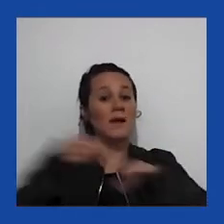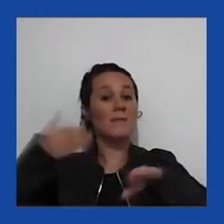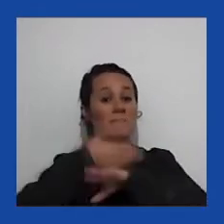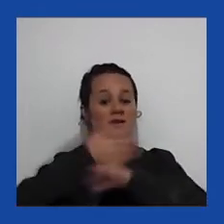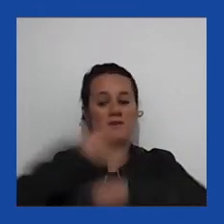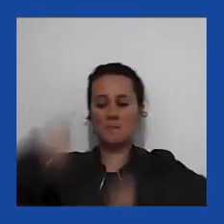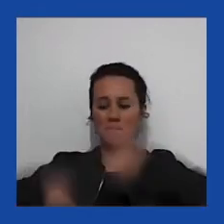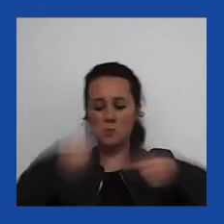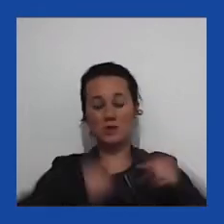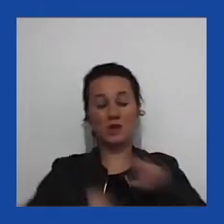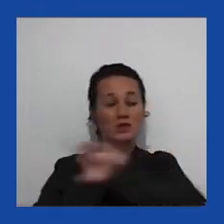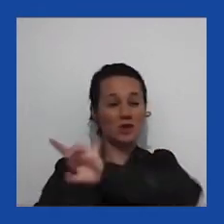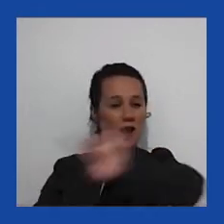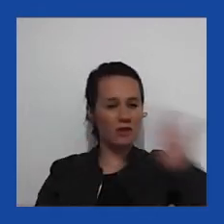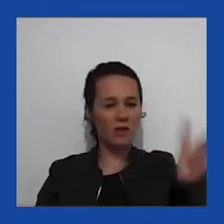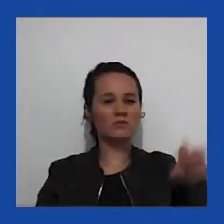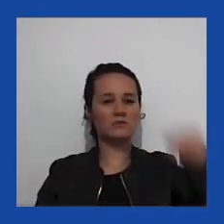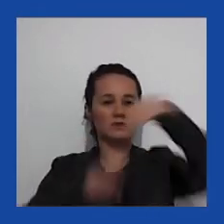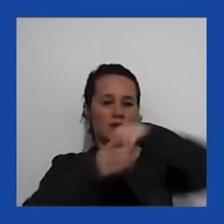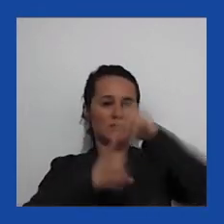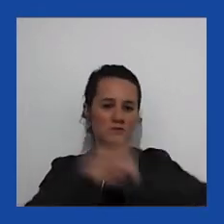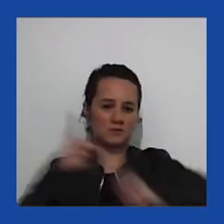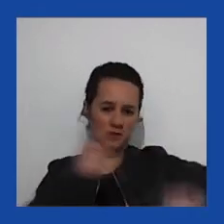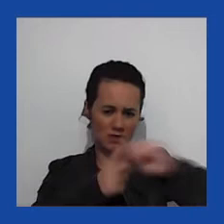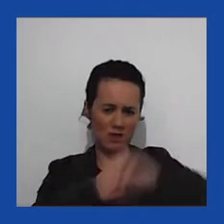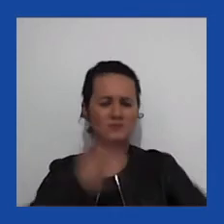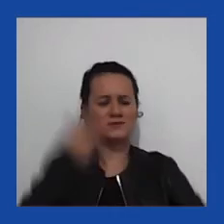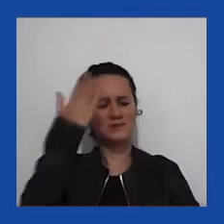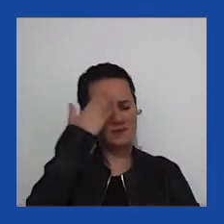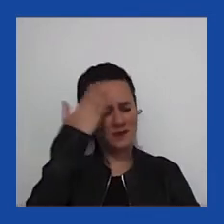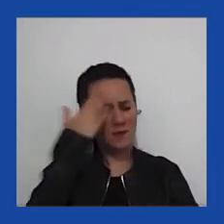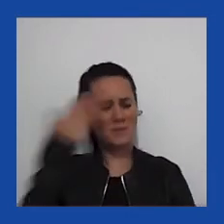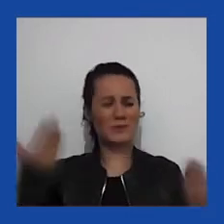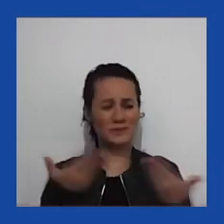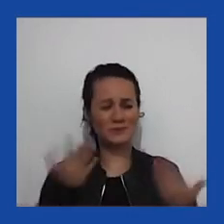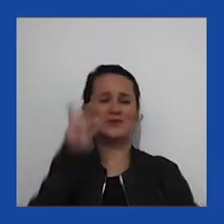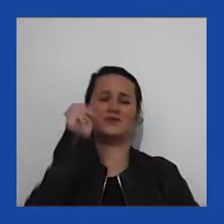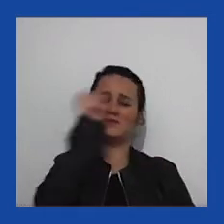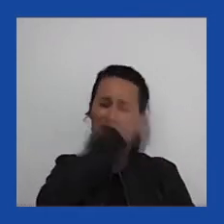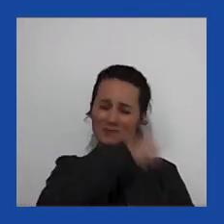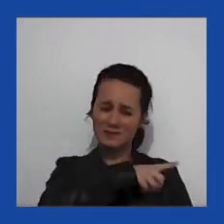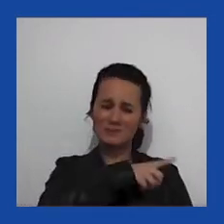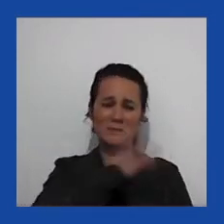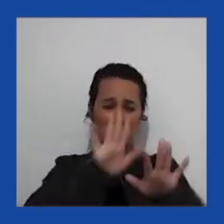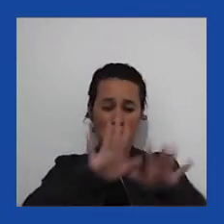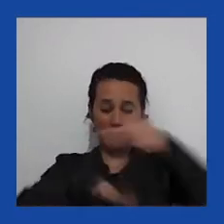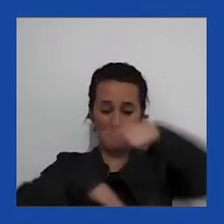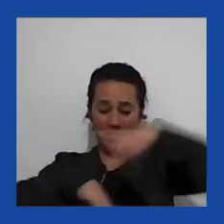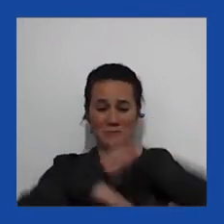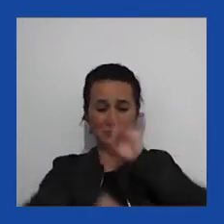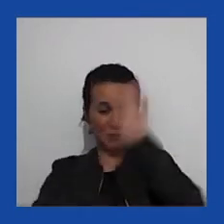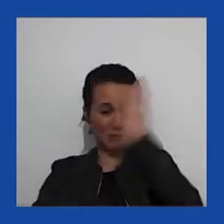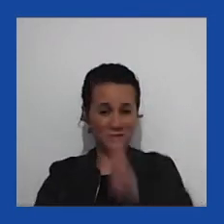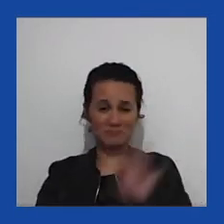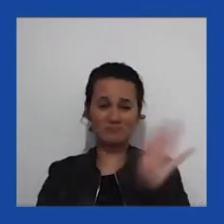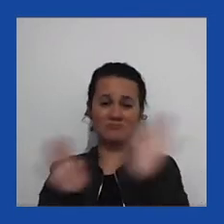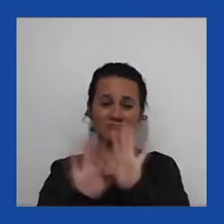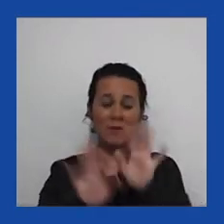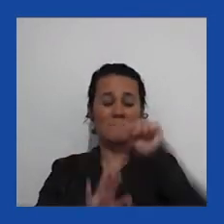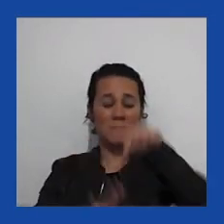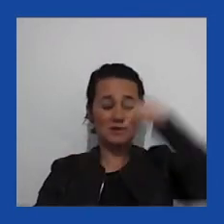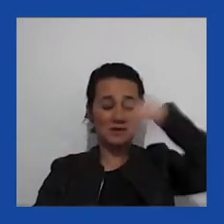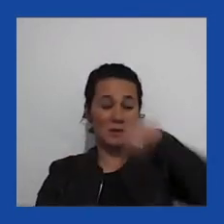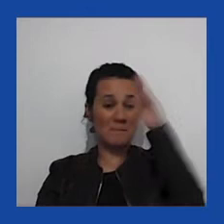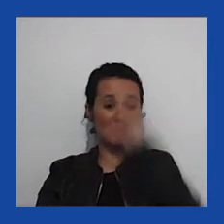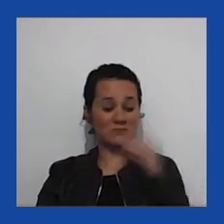política do cidadão na sociedade. Sabemos que isso hoje é um grande problema social, não só no nosso país, mas principalmente no nosso país e no ano